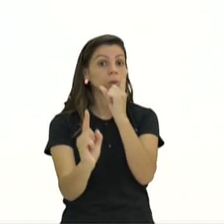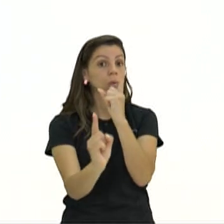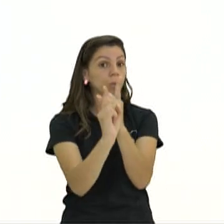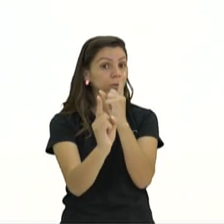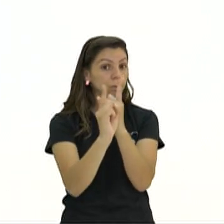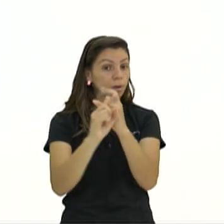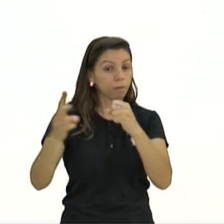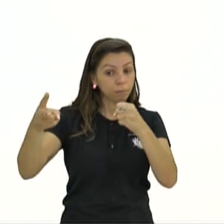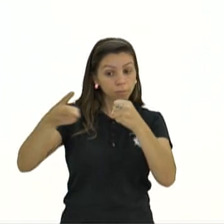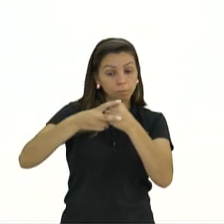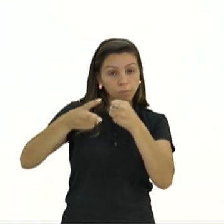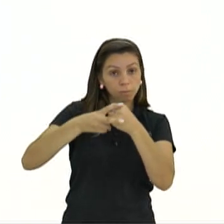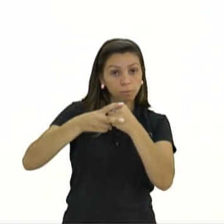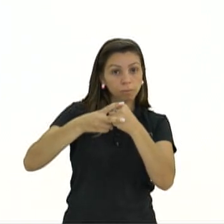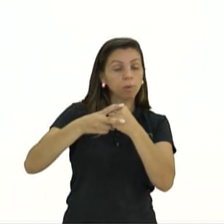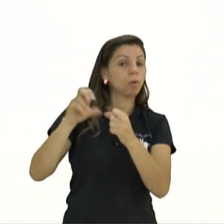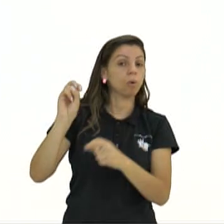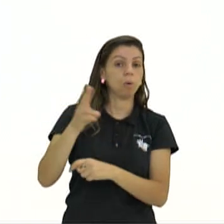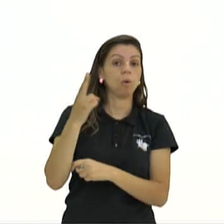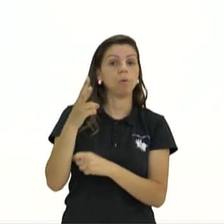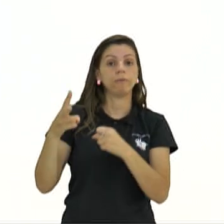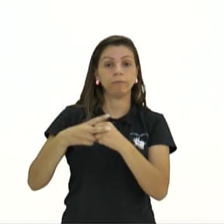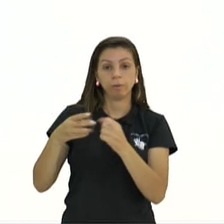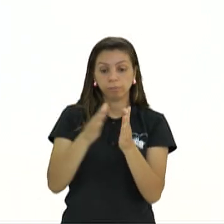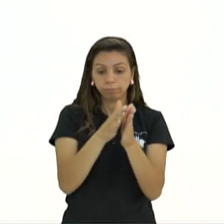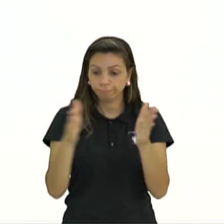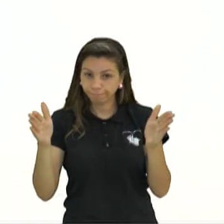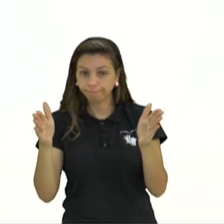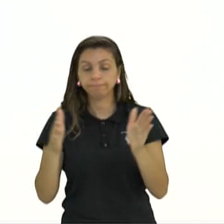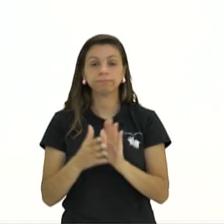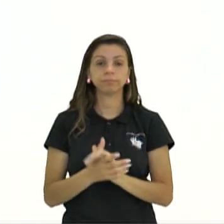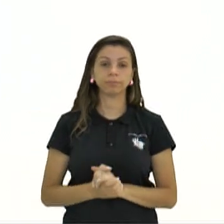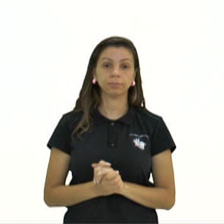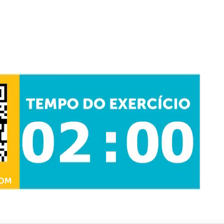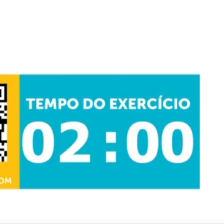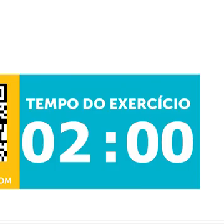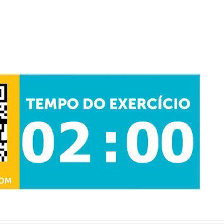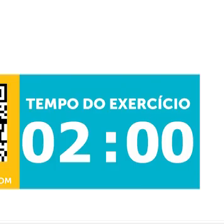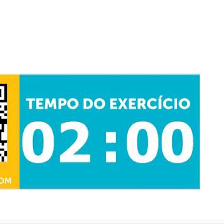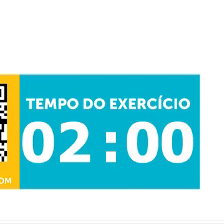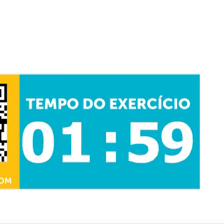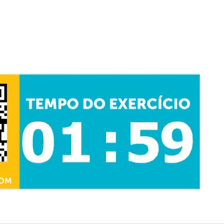o verbo ou os verbos do período.